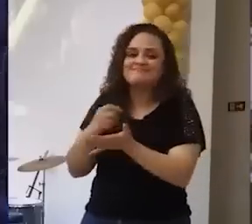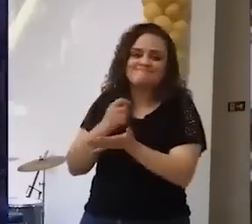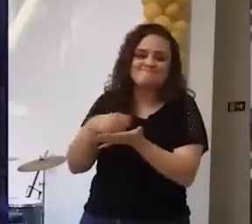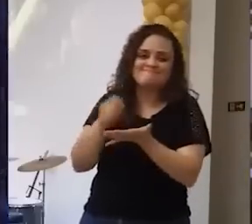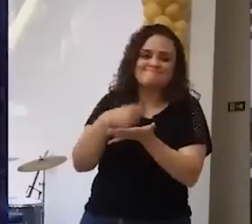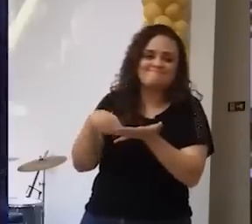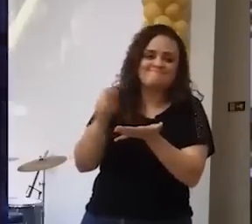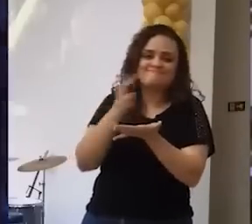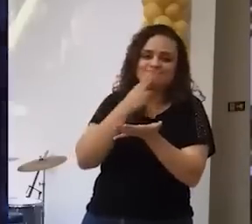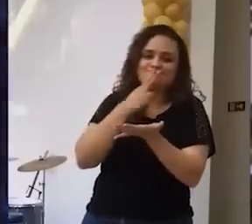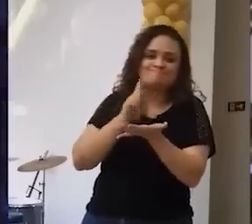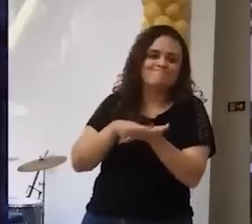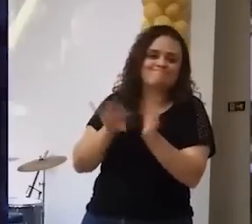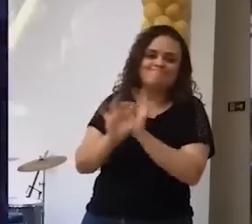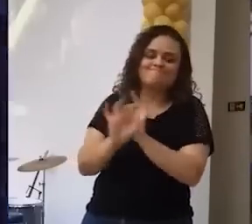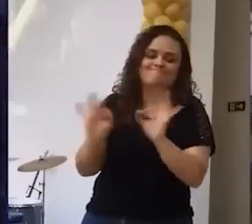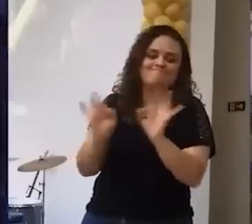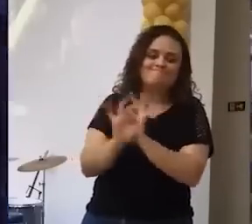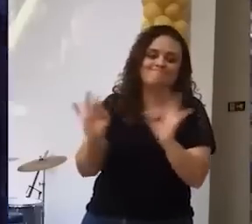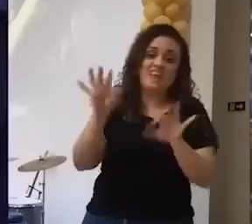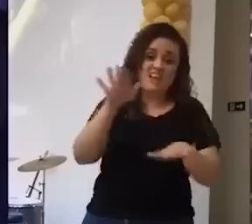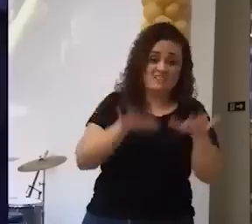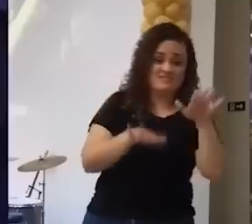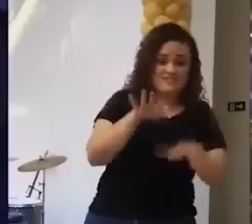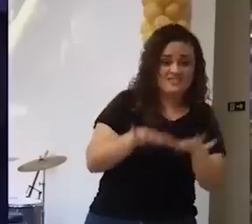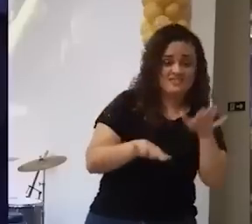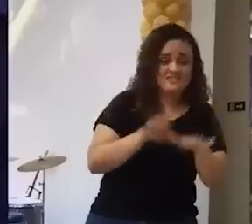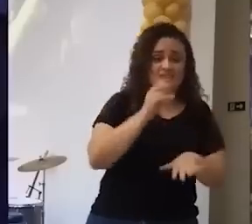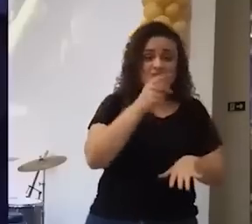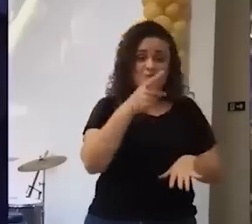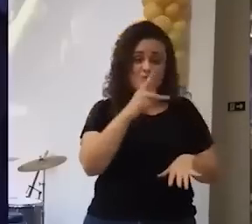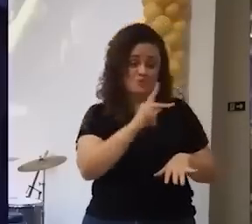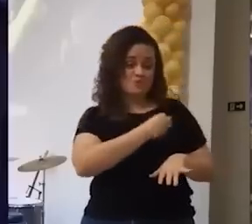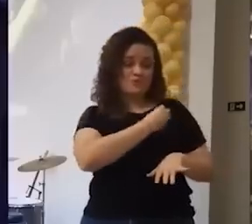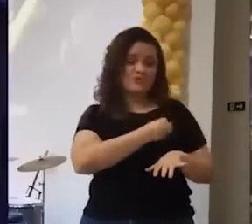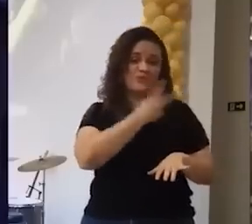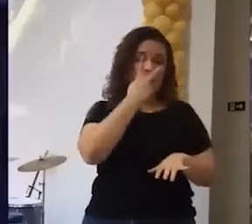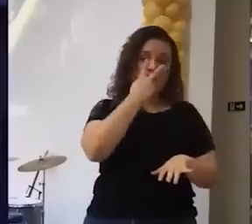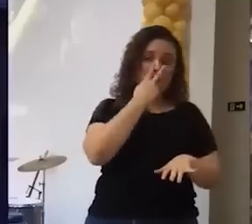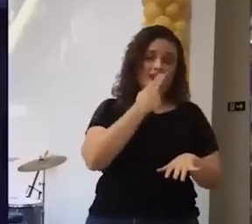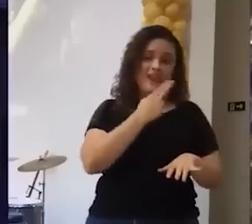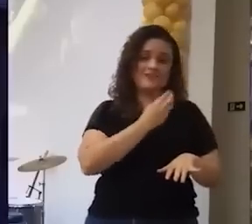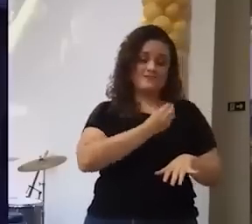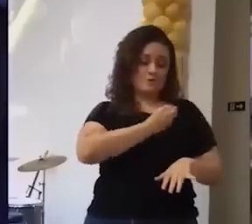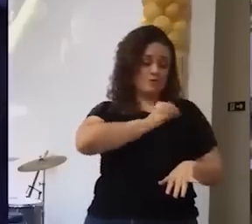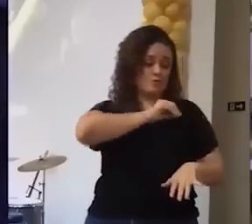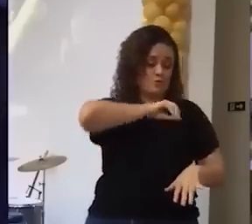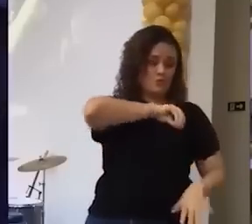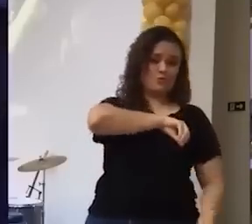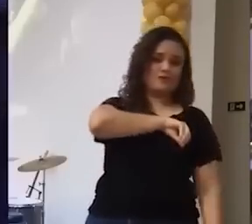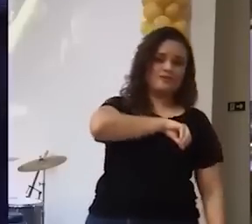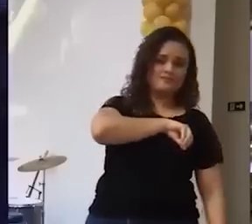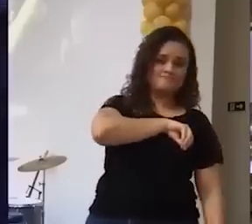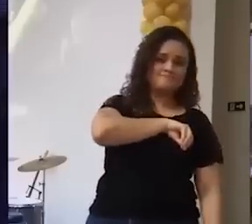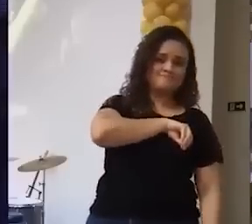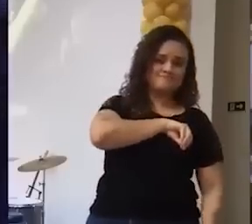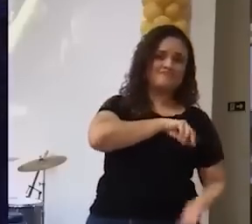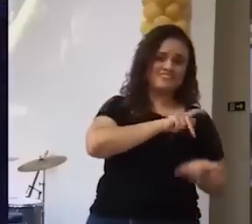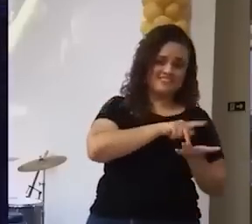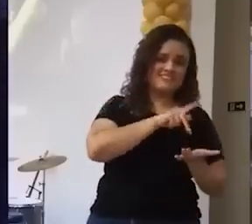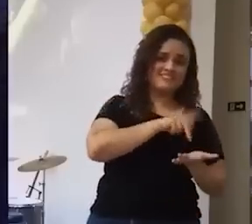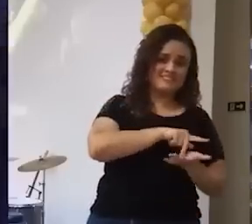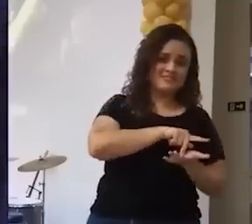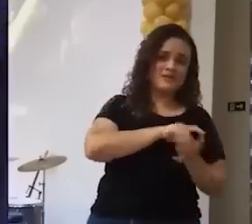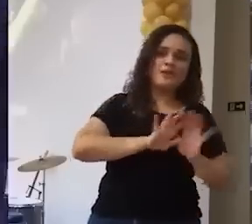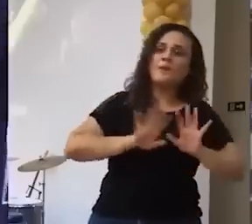tem hora que a sua vida parece que está de ponta cabeça, mas nessa hora, Deus está escrevendo o capítulo mais